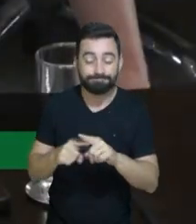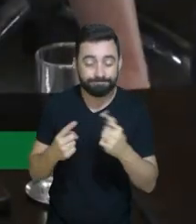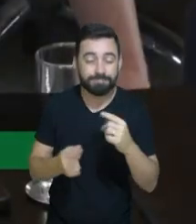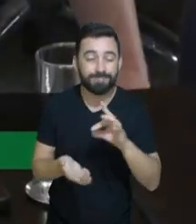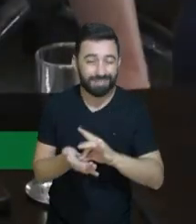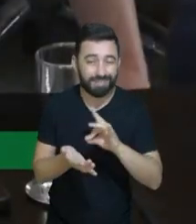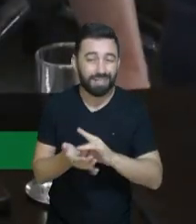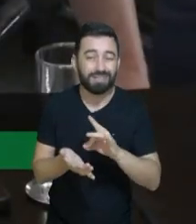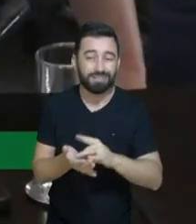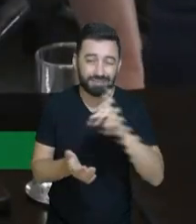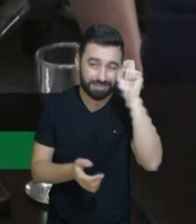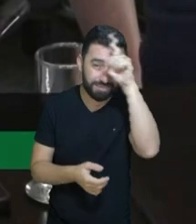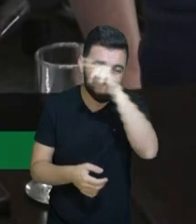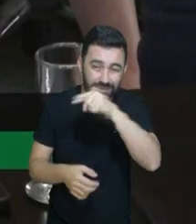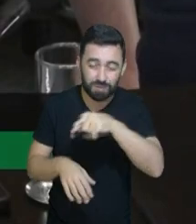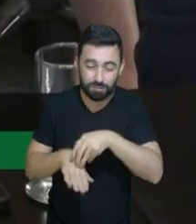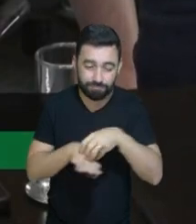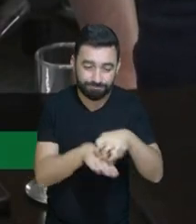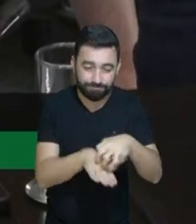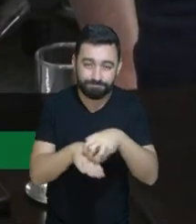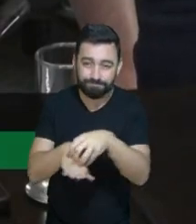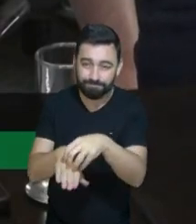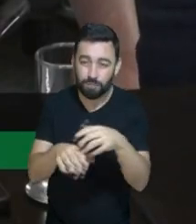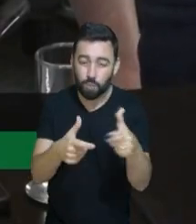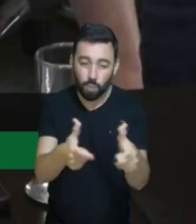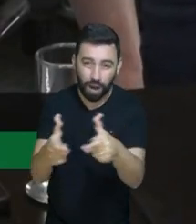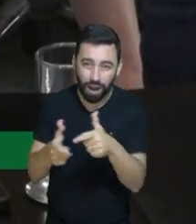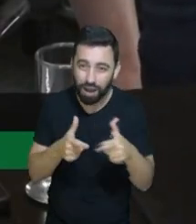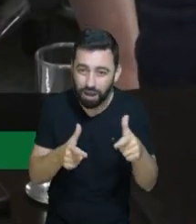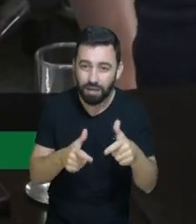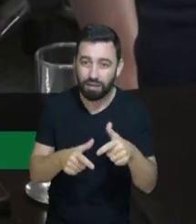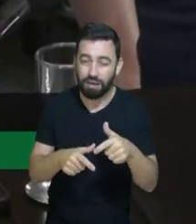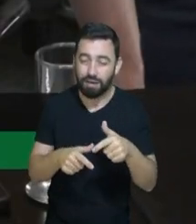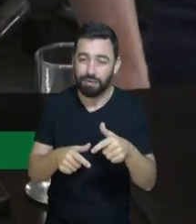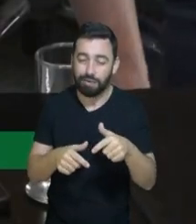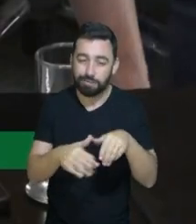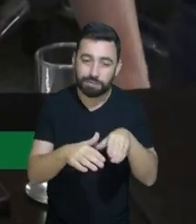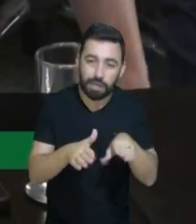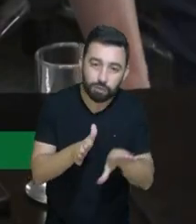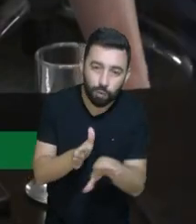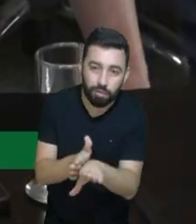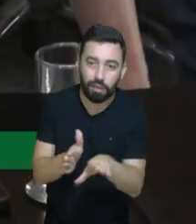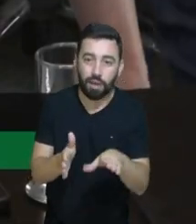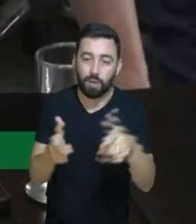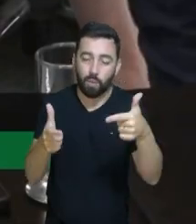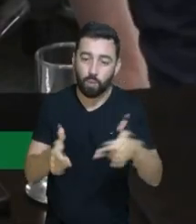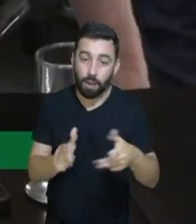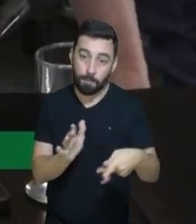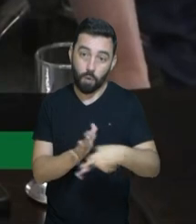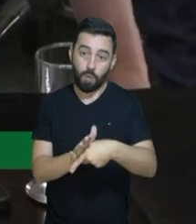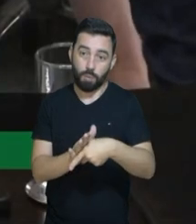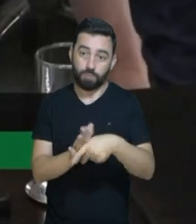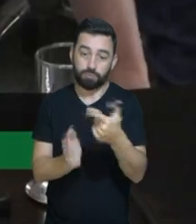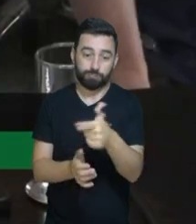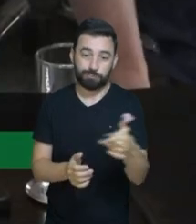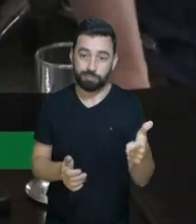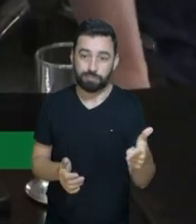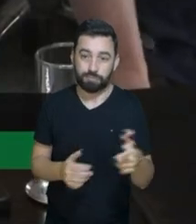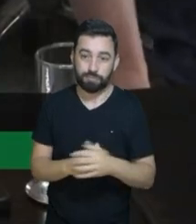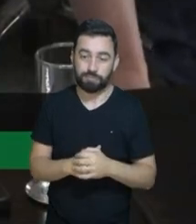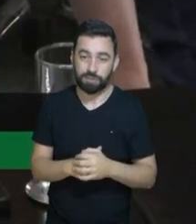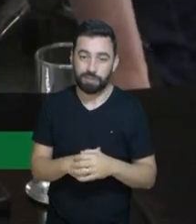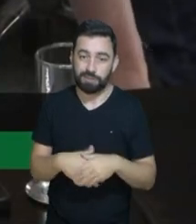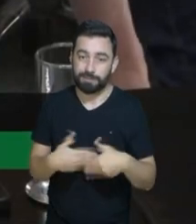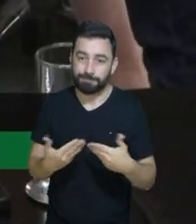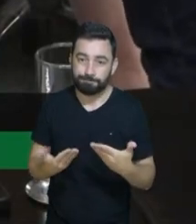T muita dificuldade de locomoção de trânsito eh de estacionamento em lugares reservados e todo a